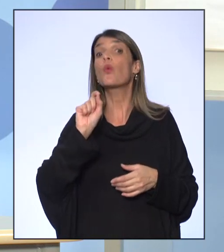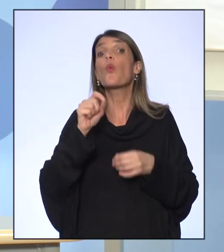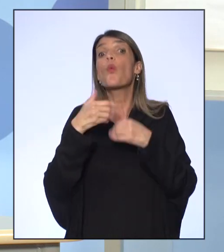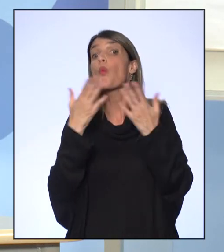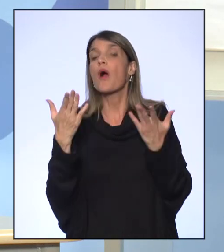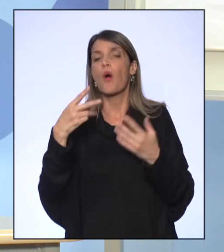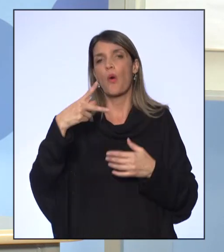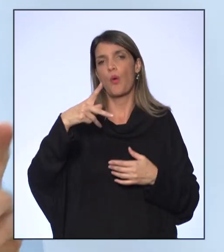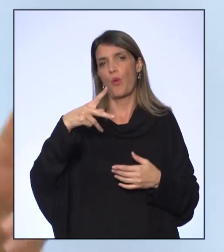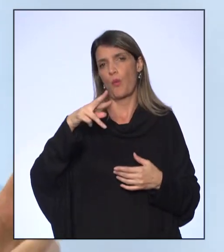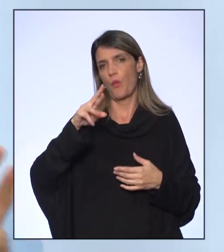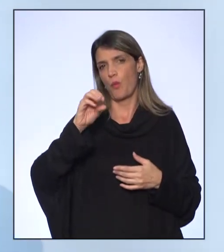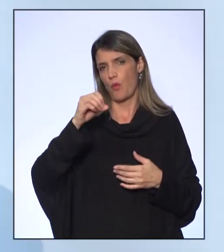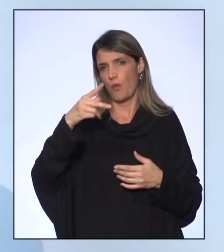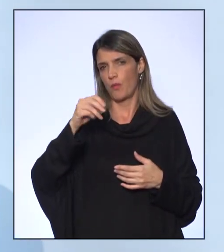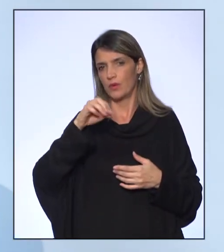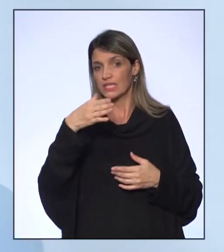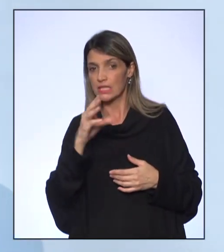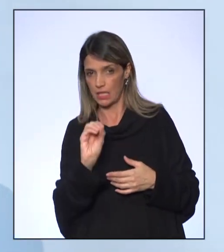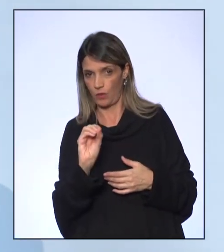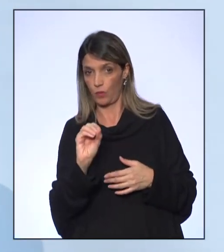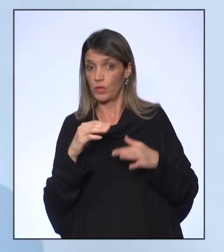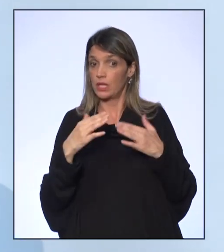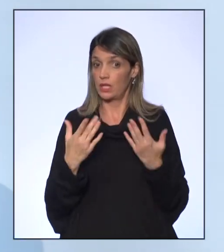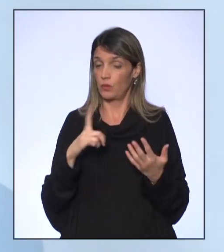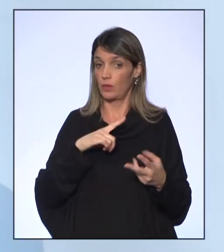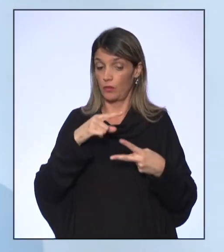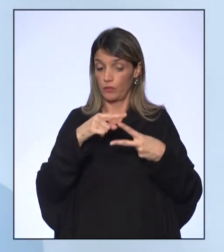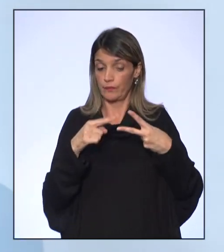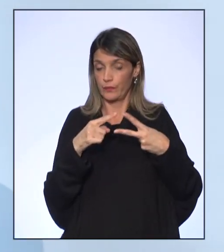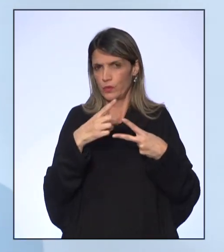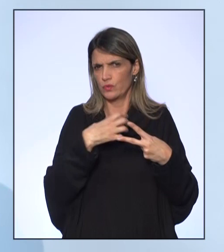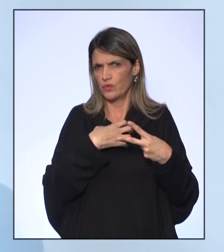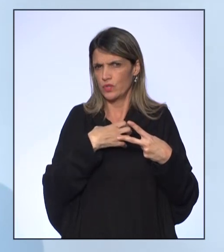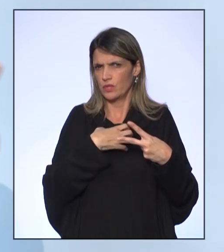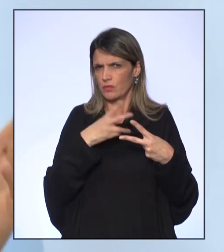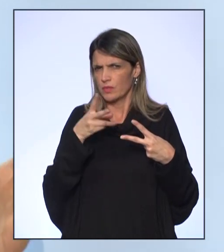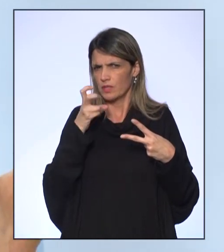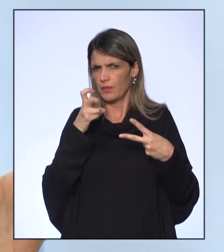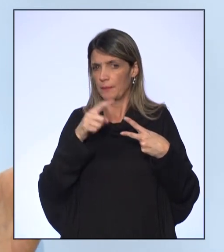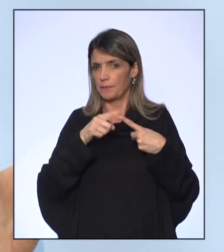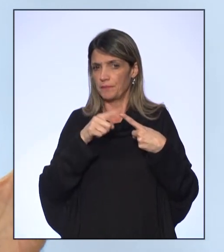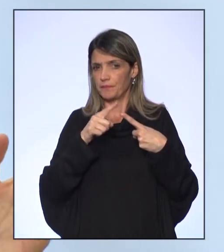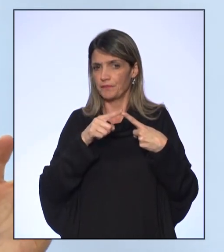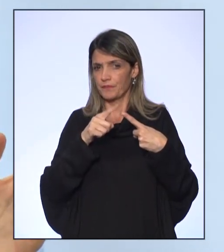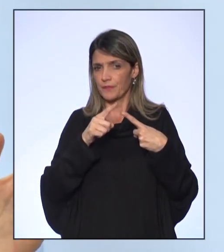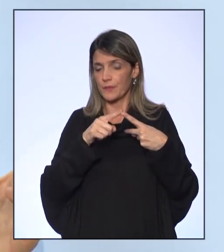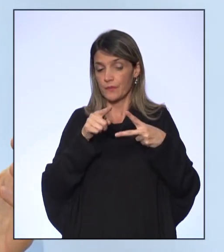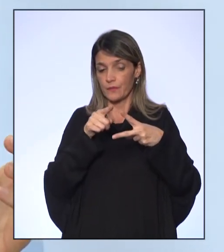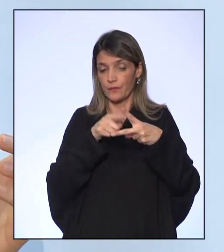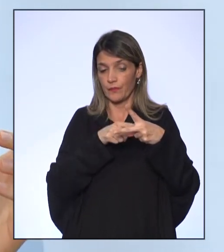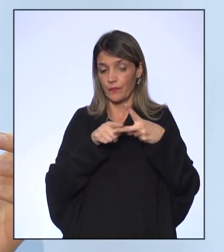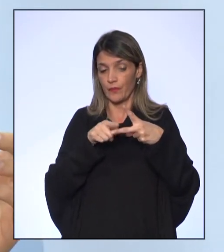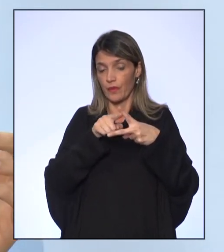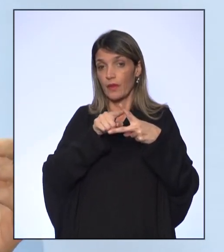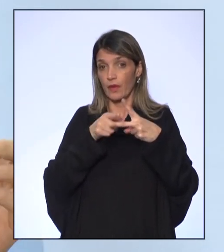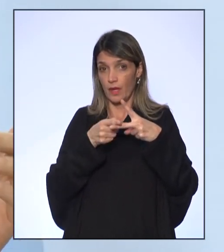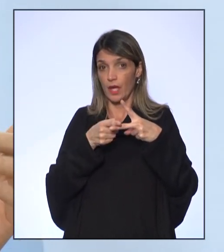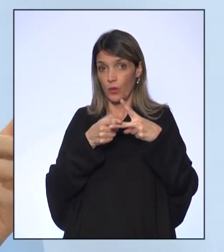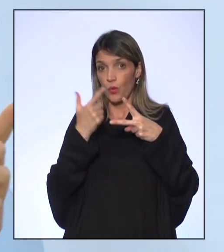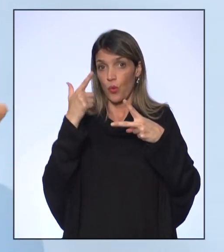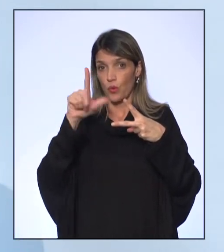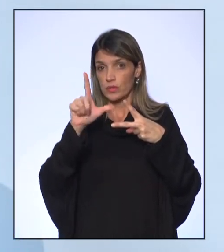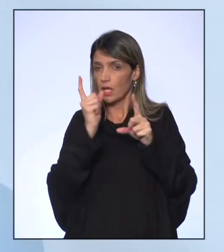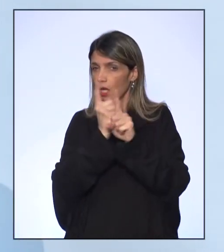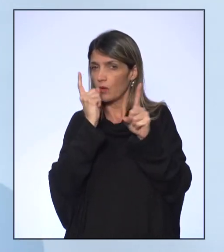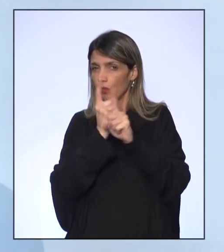cuidado com isso. Bom, então a partir daí nós temos duas deduções, né? A primeira que é em relação aos ângulos, que a gente consegue encontrar